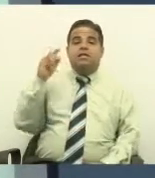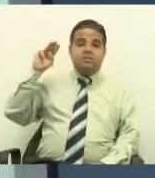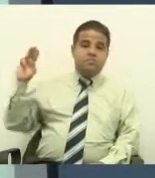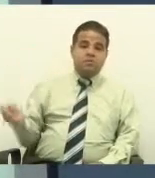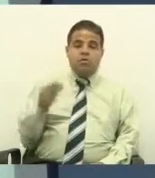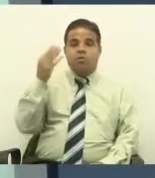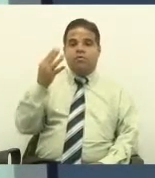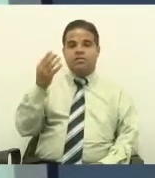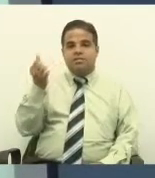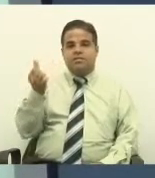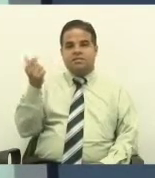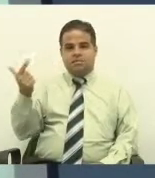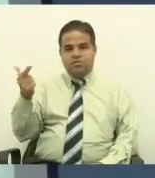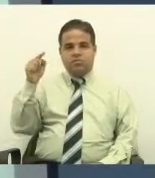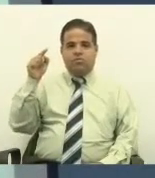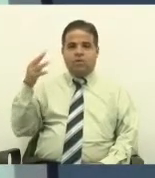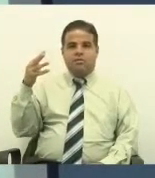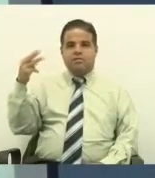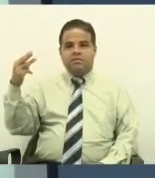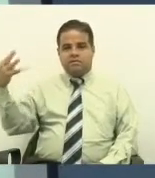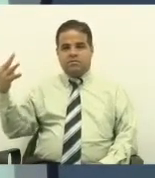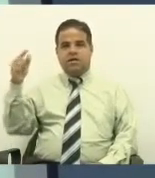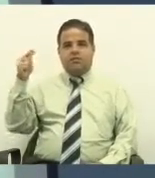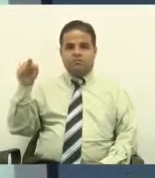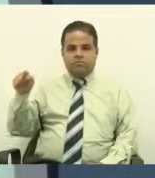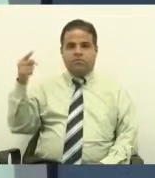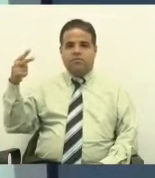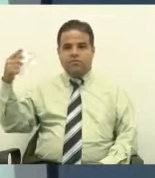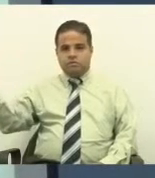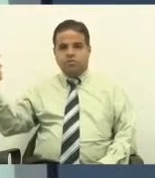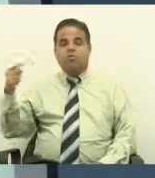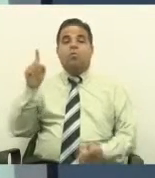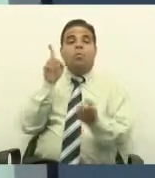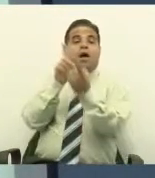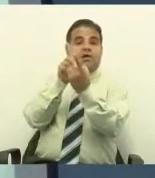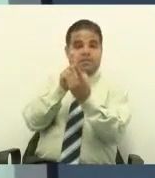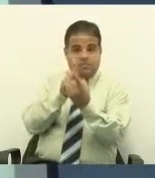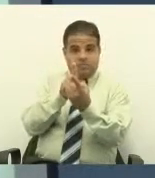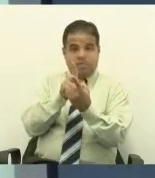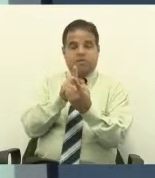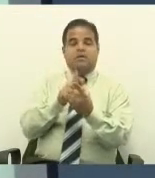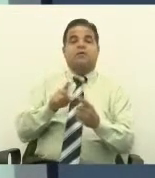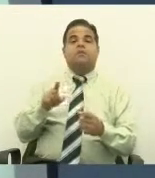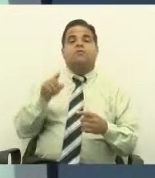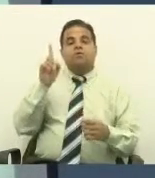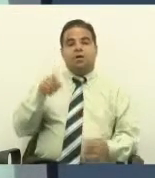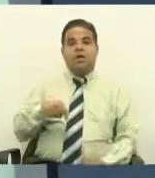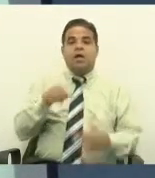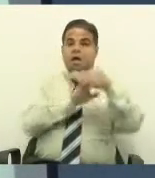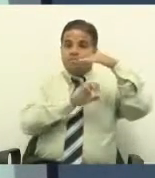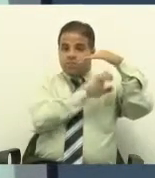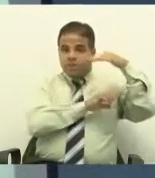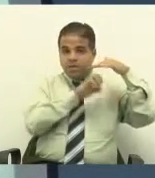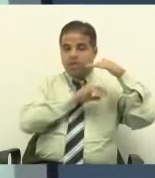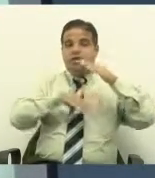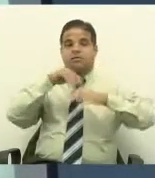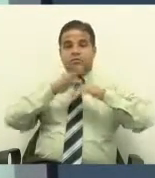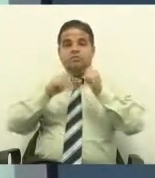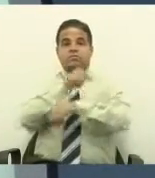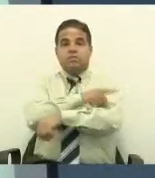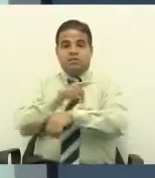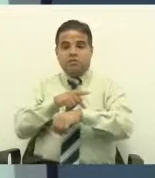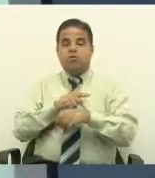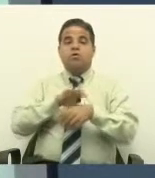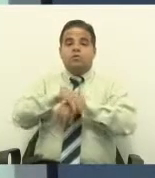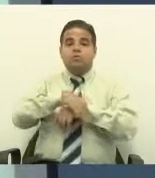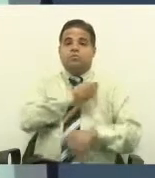R$ 3.462.434.21. O atendimento é a empresa serviço pedagógico, o